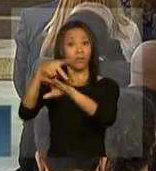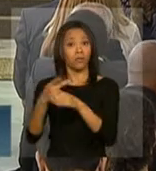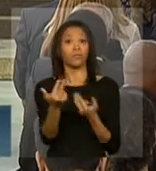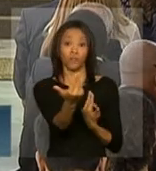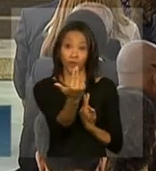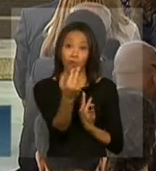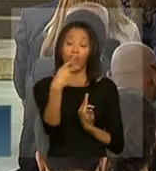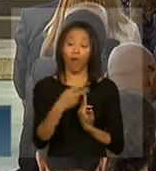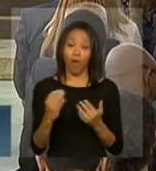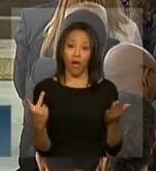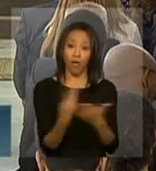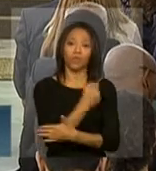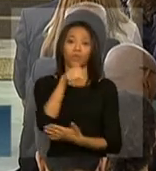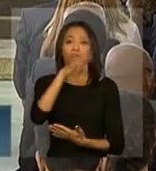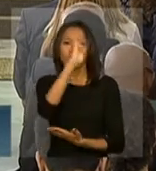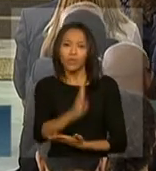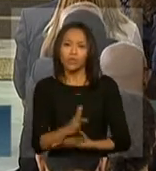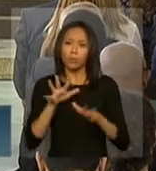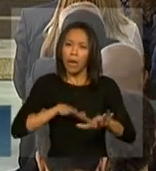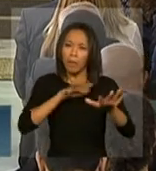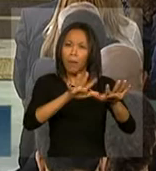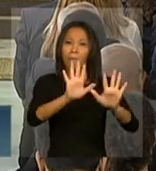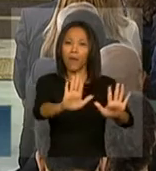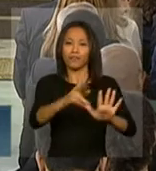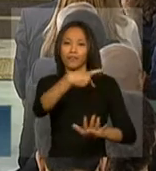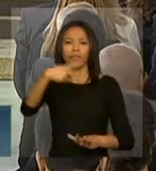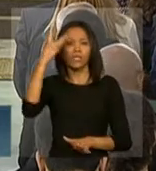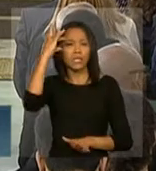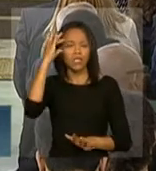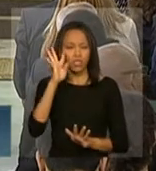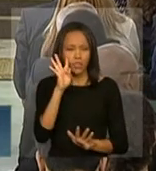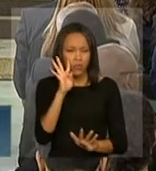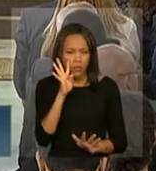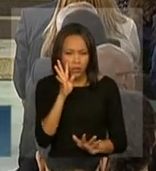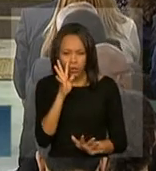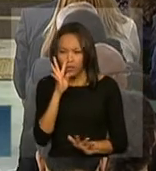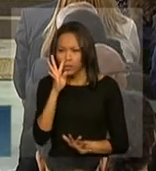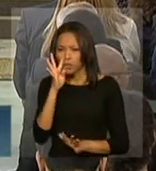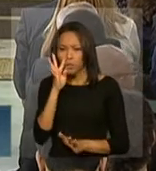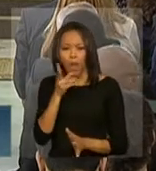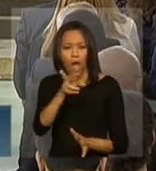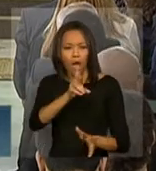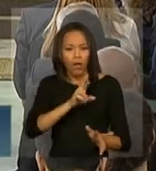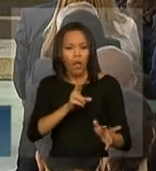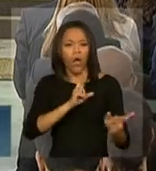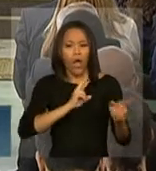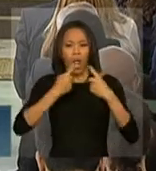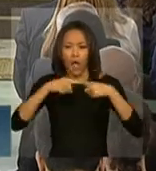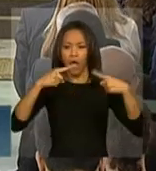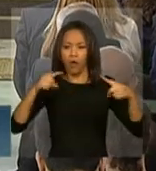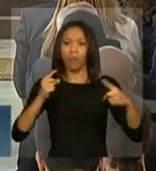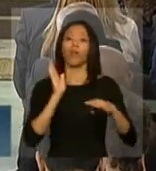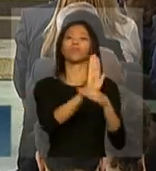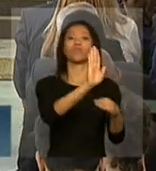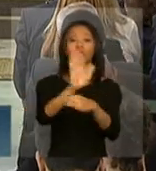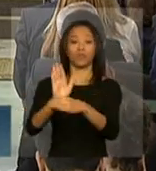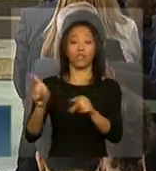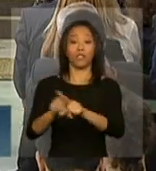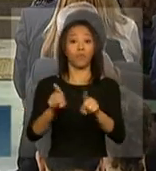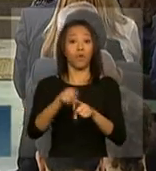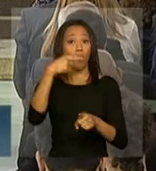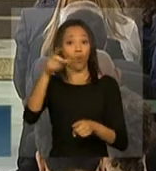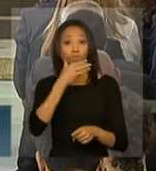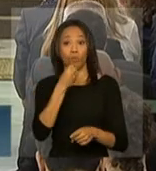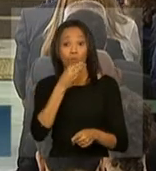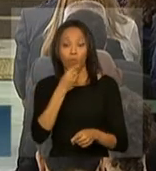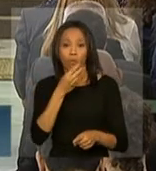esta experiência, fez questão de ouvir e de atender os reclamos das ruas. Tanto é assim que o grande sociólogo Manuel Castells, teórico da